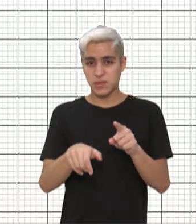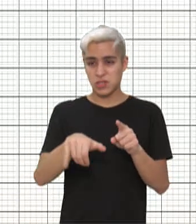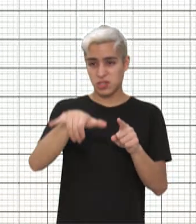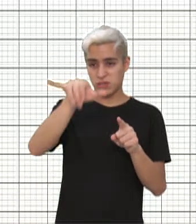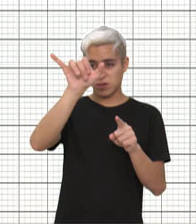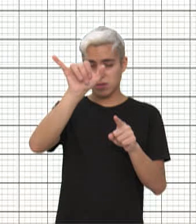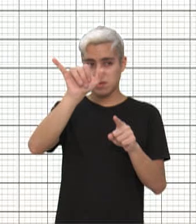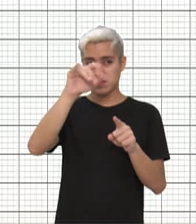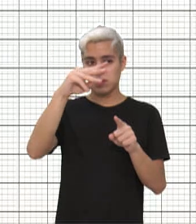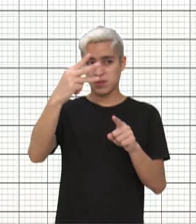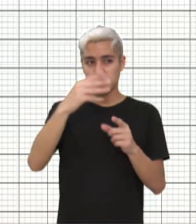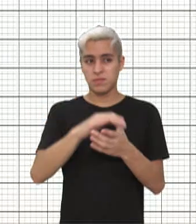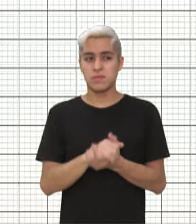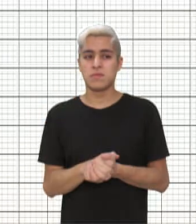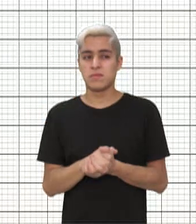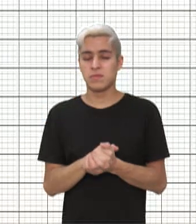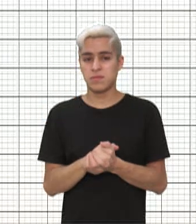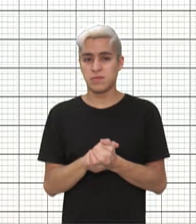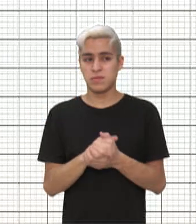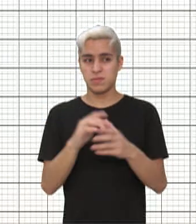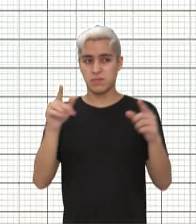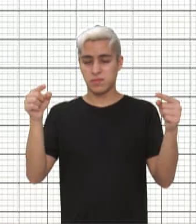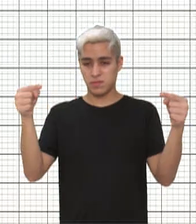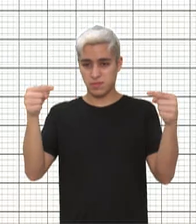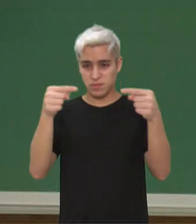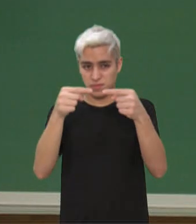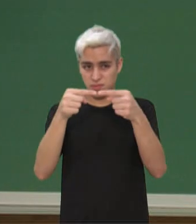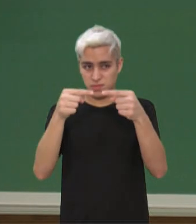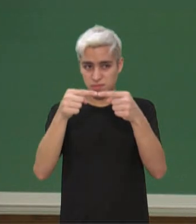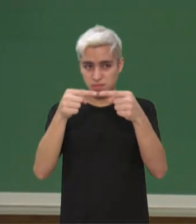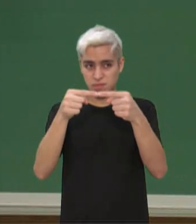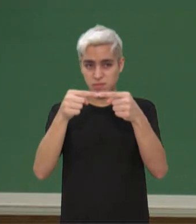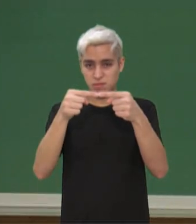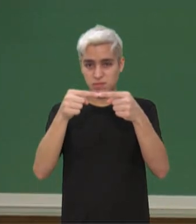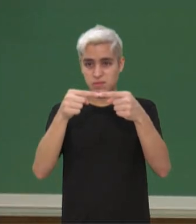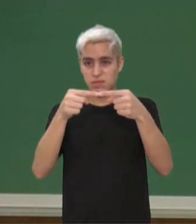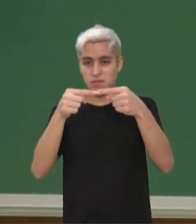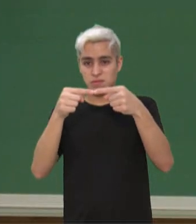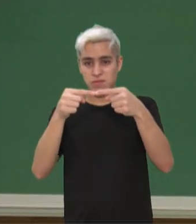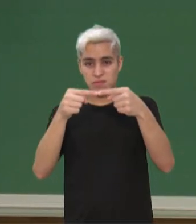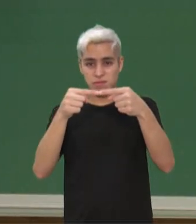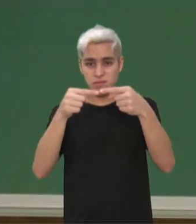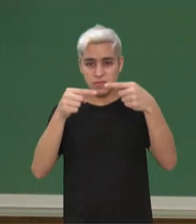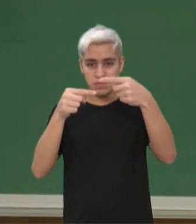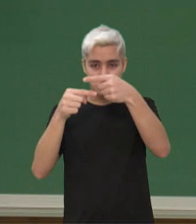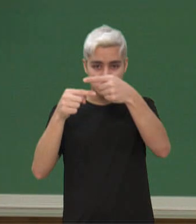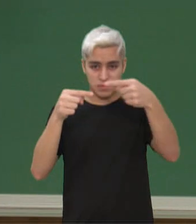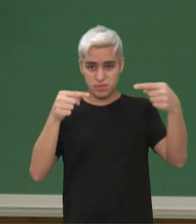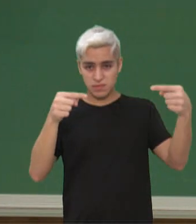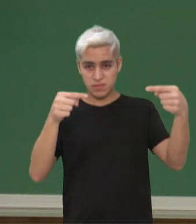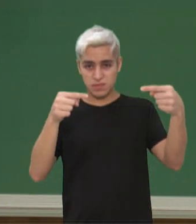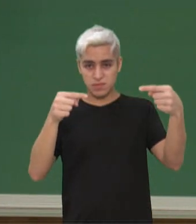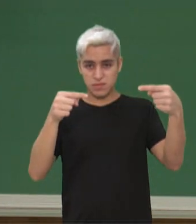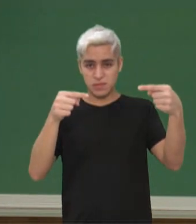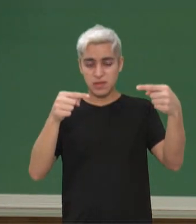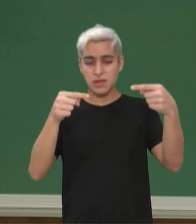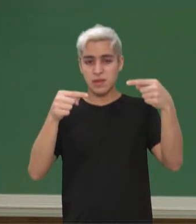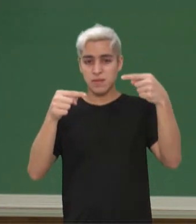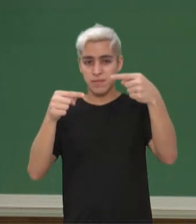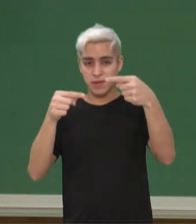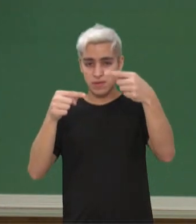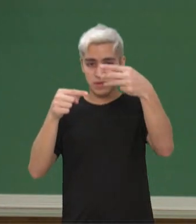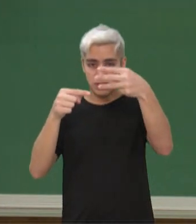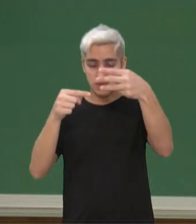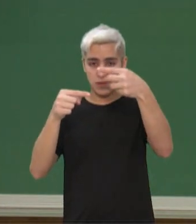em 3. Intercepta o eixo das abscissas, que é o nosso eixo horizontal, o eixo x, em menos 3 e